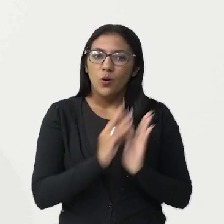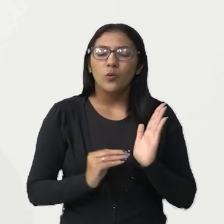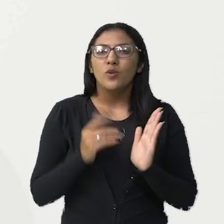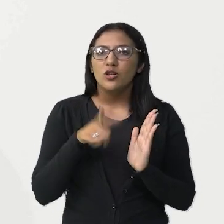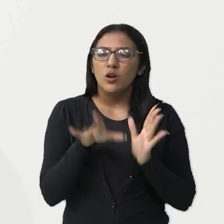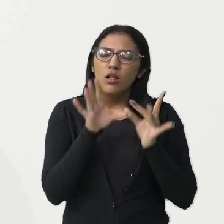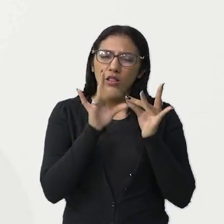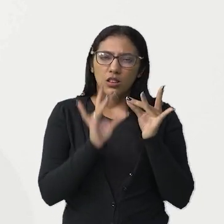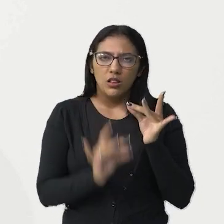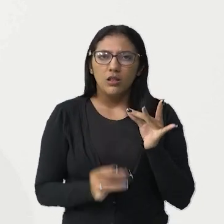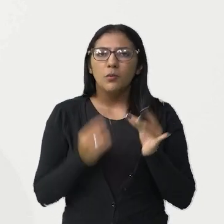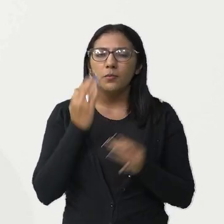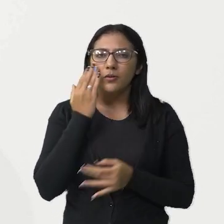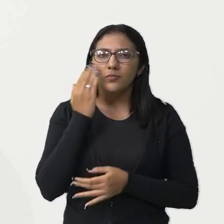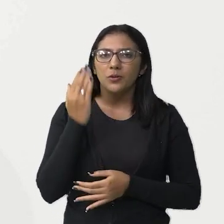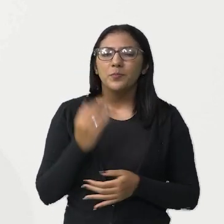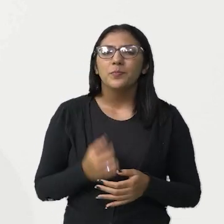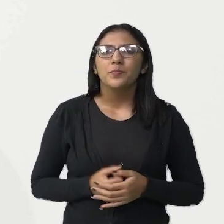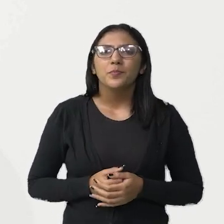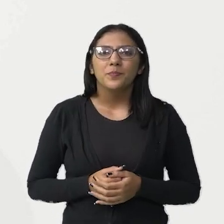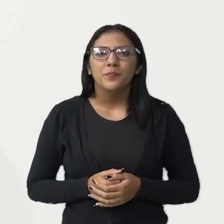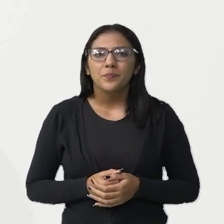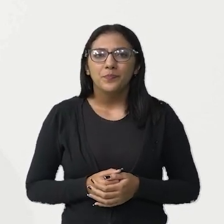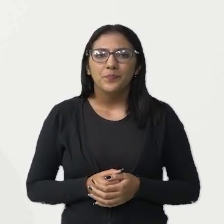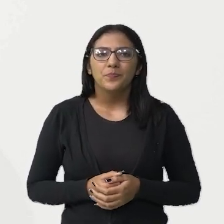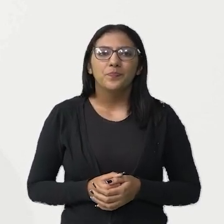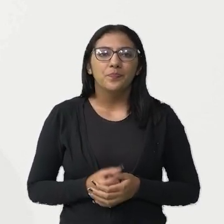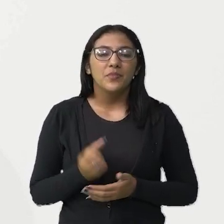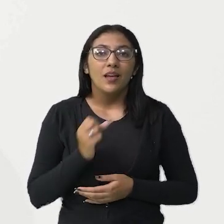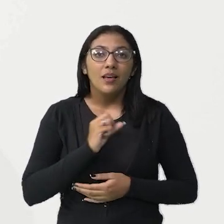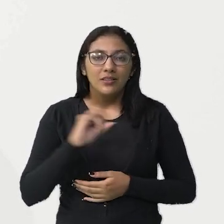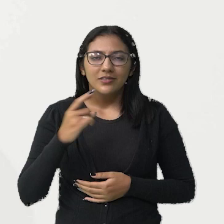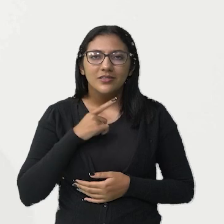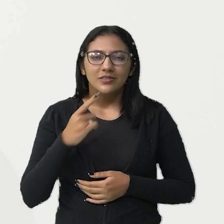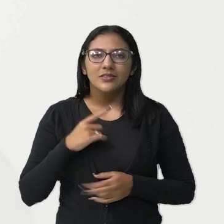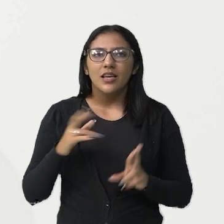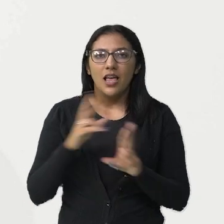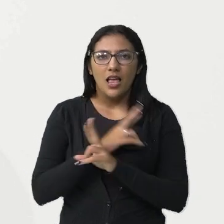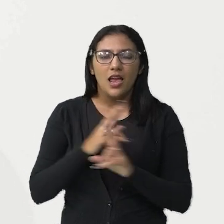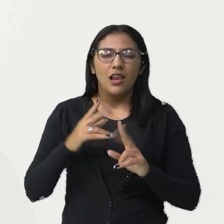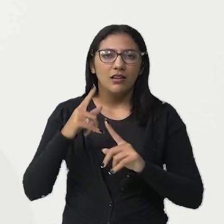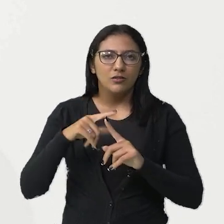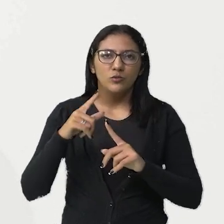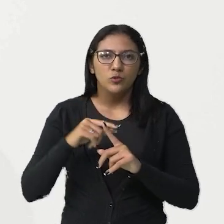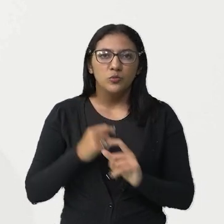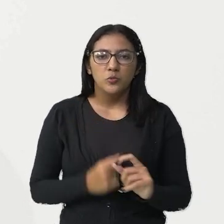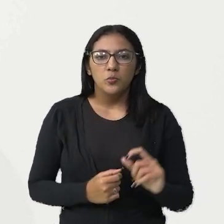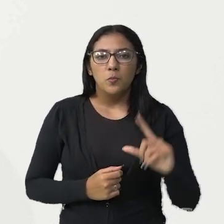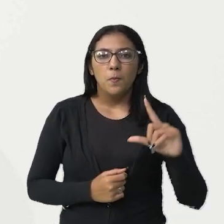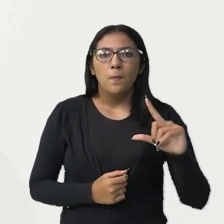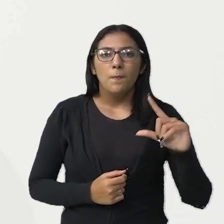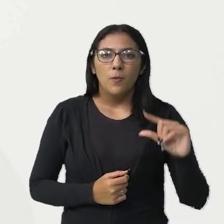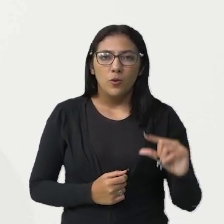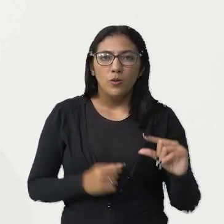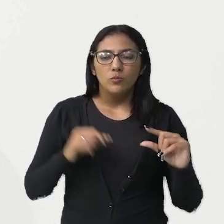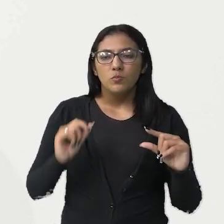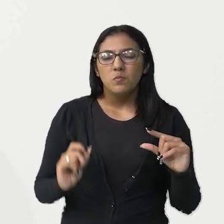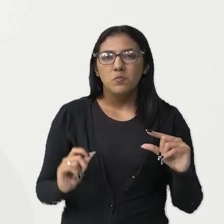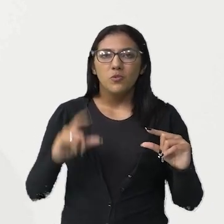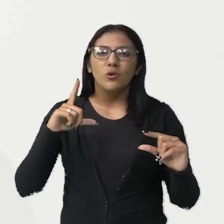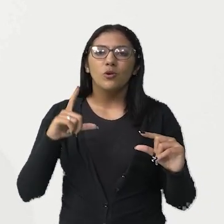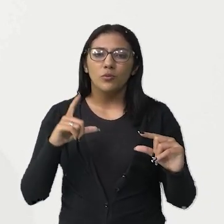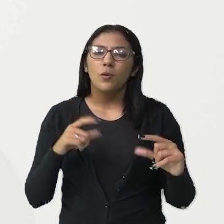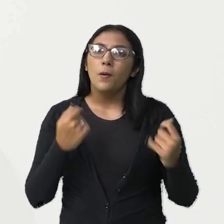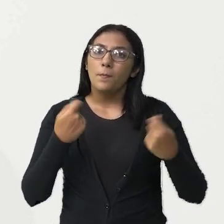todos os detalhes. Olha só. Quando as grandezas são inversamente proporcionais, é necessário inverter-se a